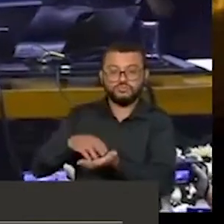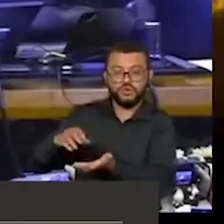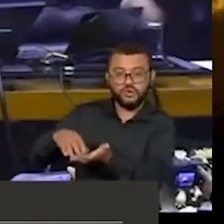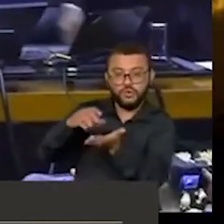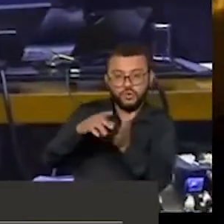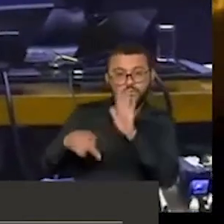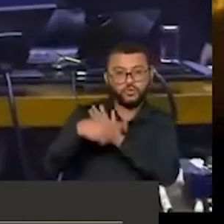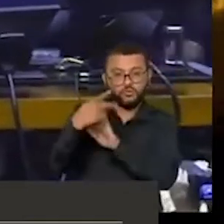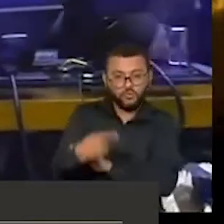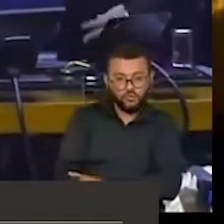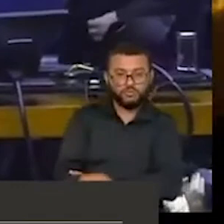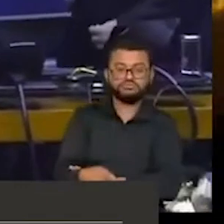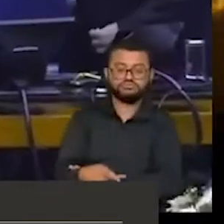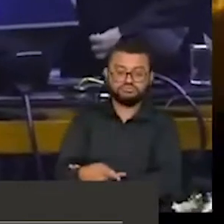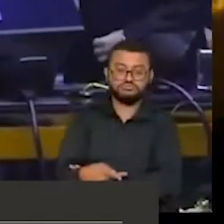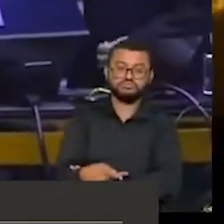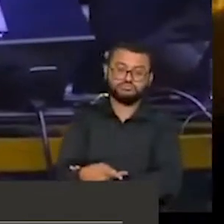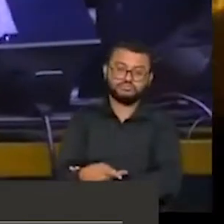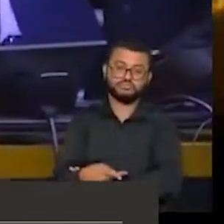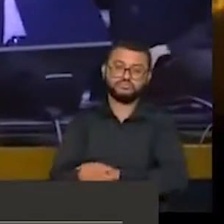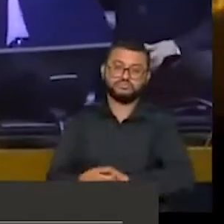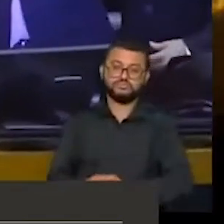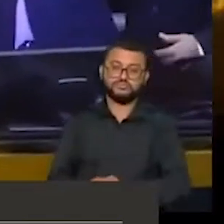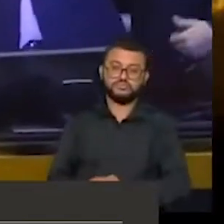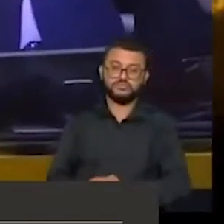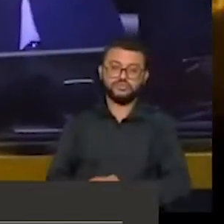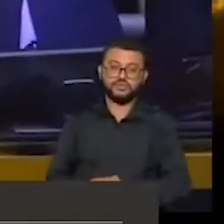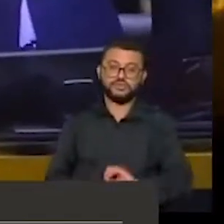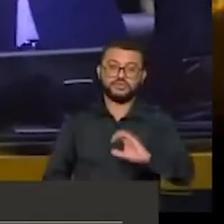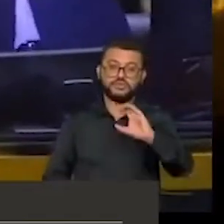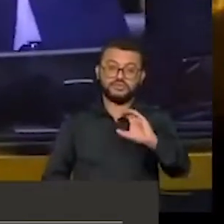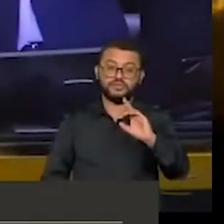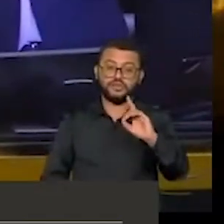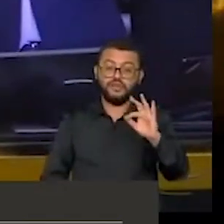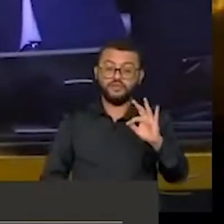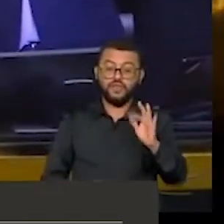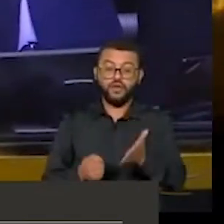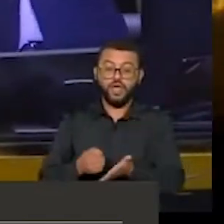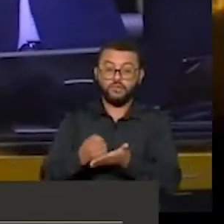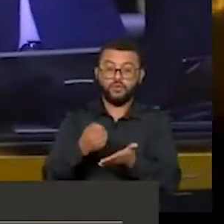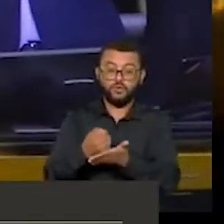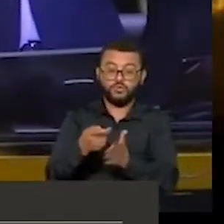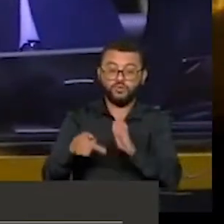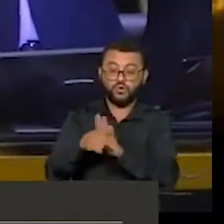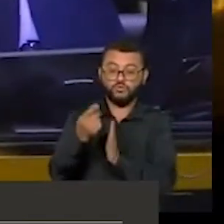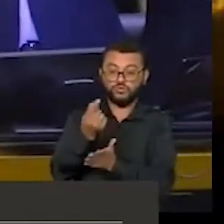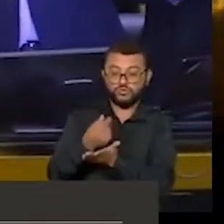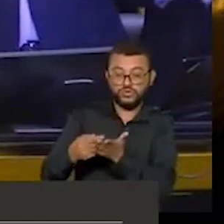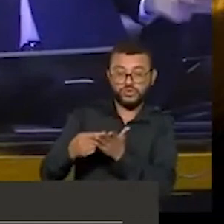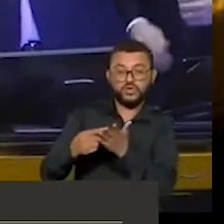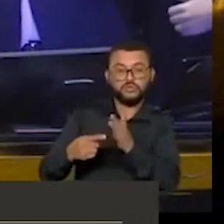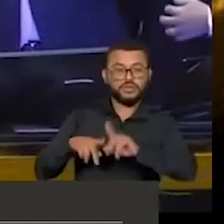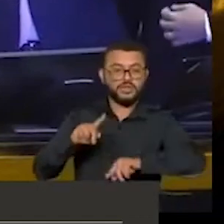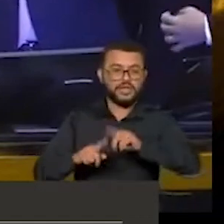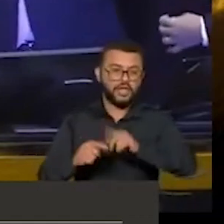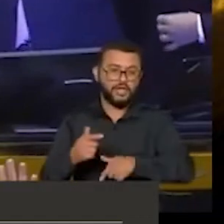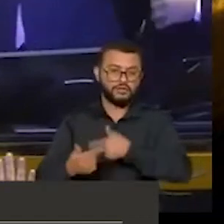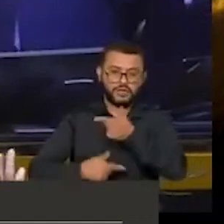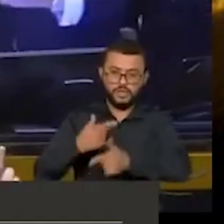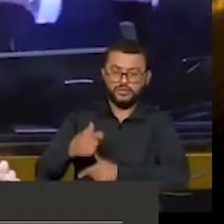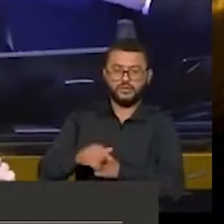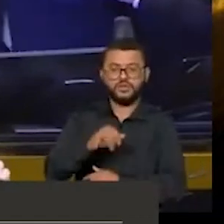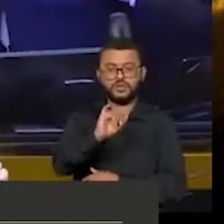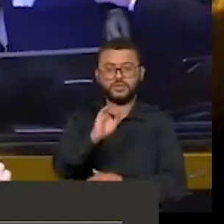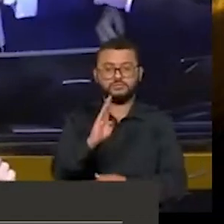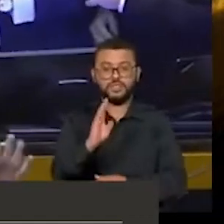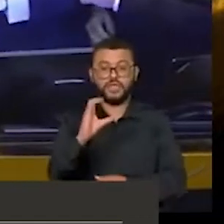bem intencionada acreditou no projeto apoiou o o o na Câmara Sobretudo o governo de São Paulo depois percebeu que tinha muita coisa